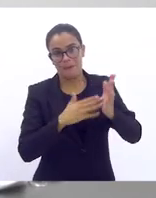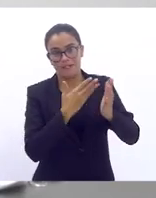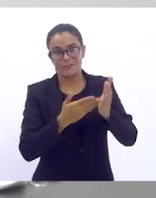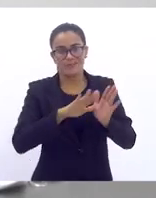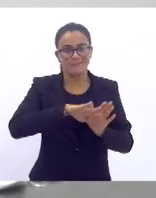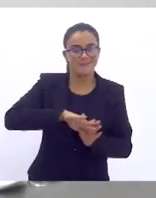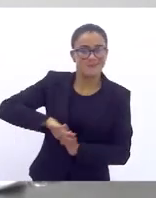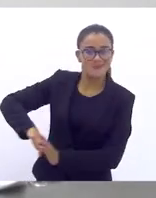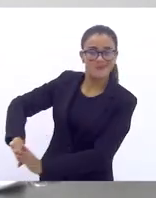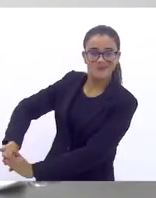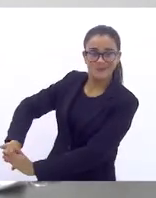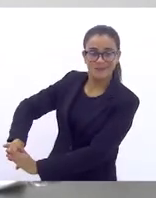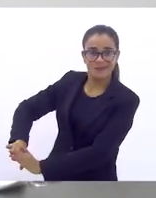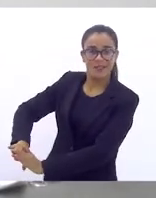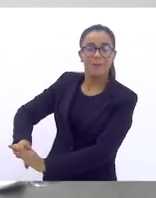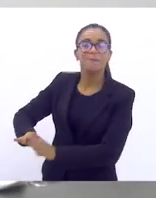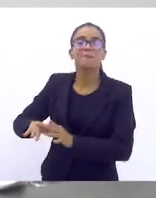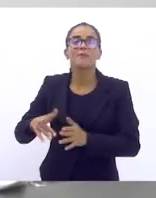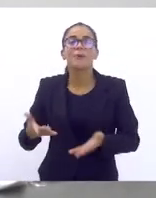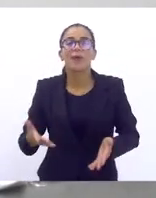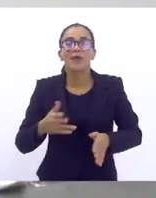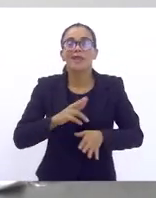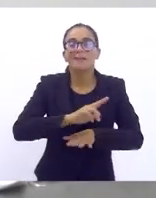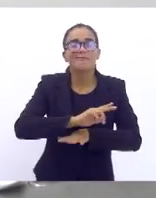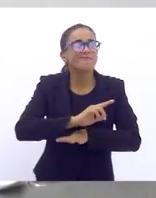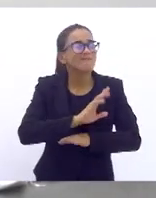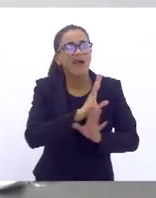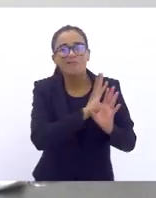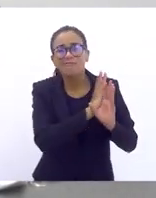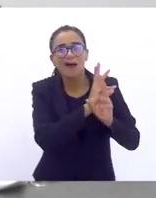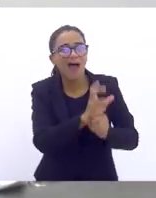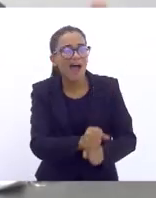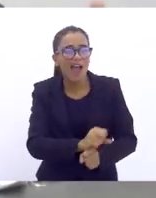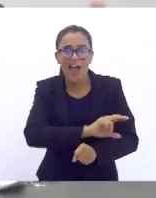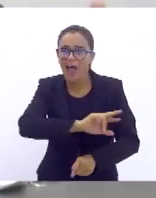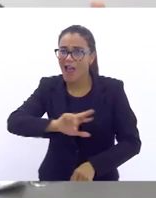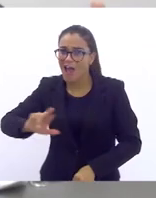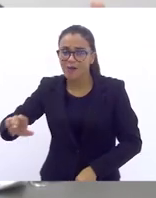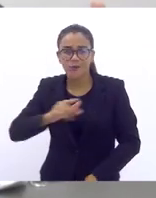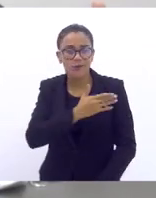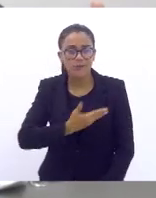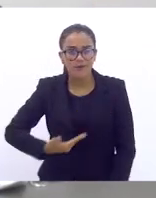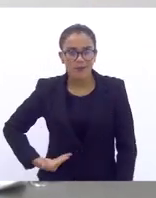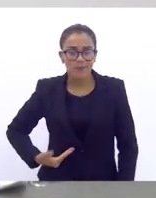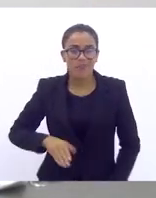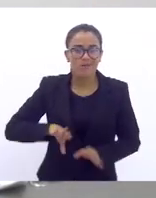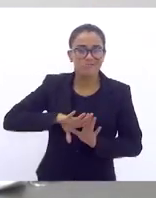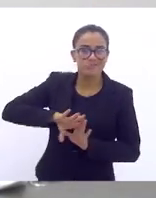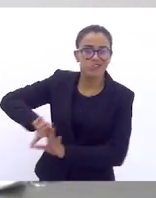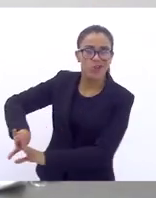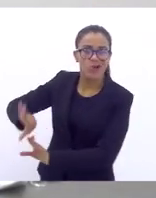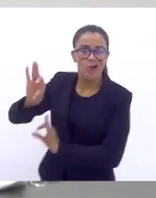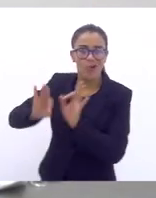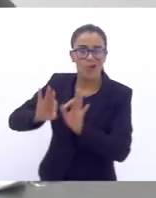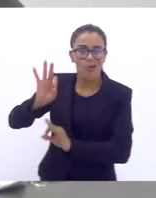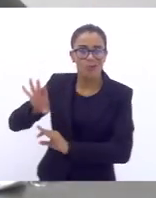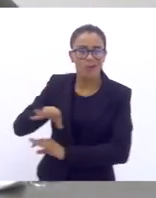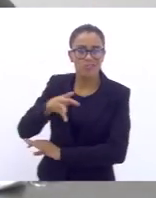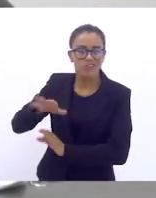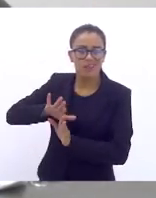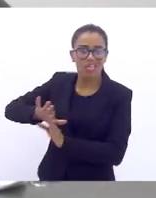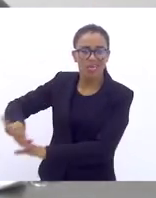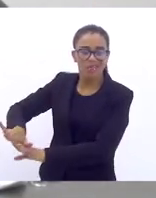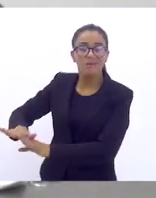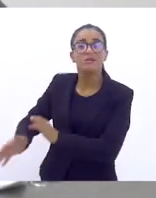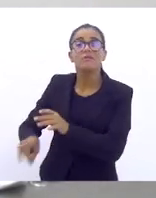prestígio tanto é que em diversos governos se extinguiu e depois retornou a